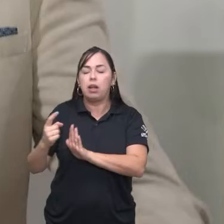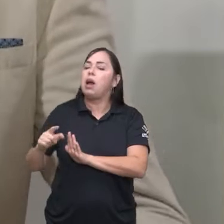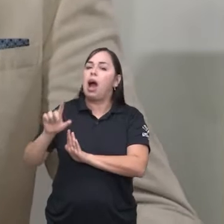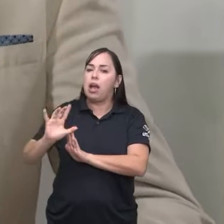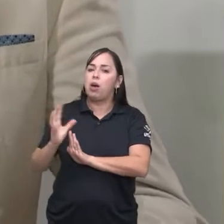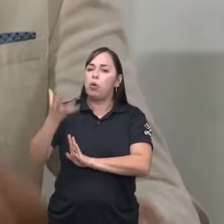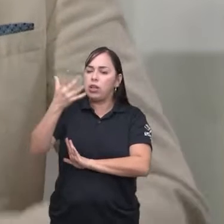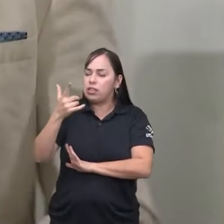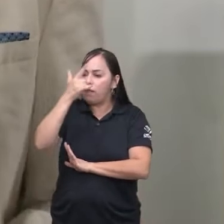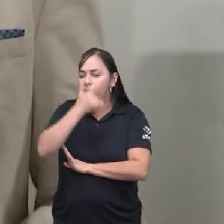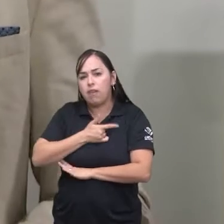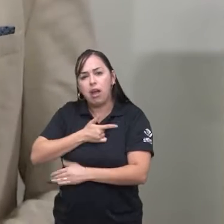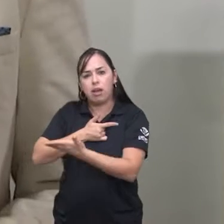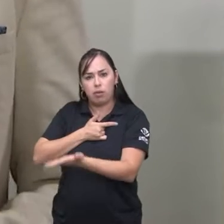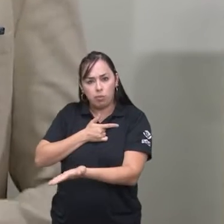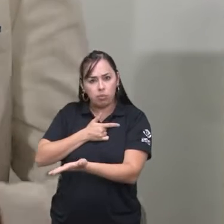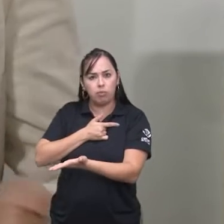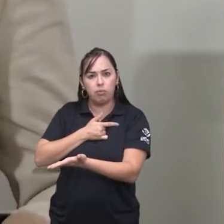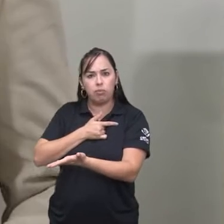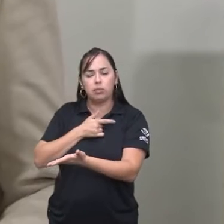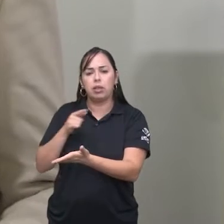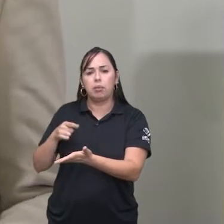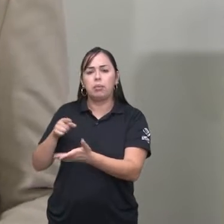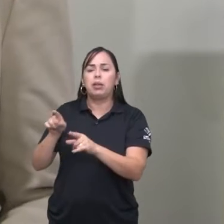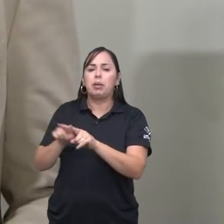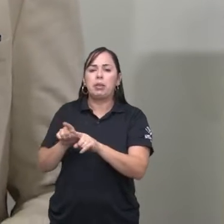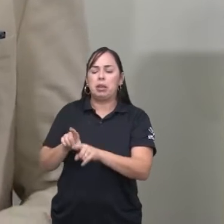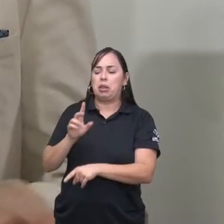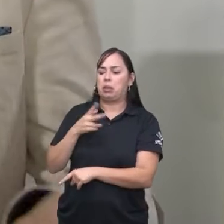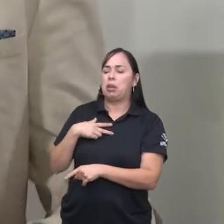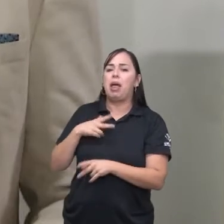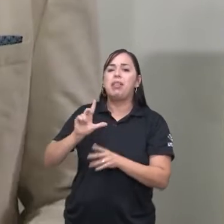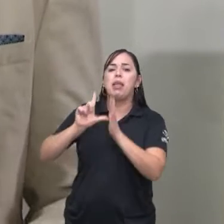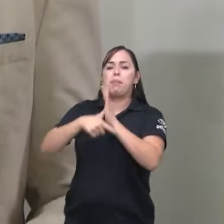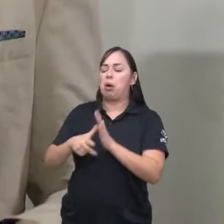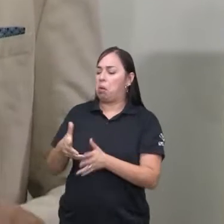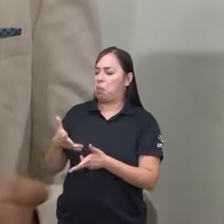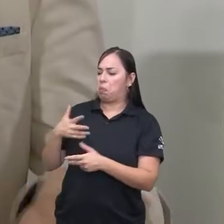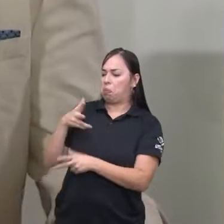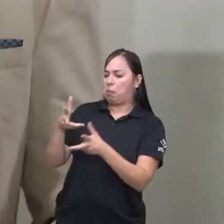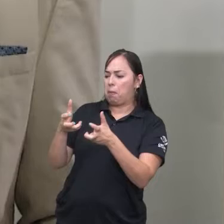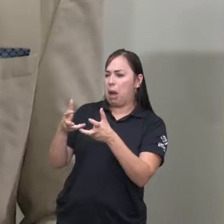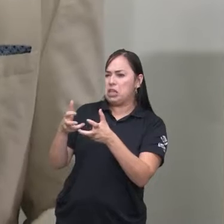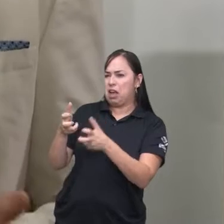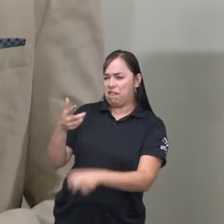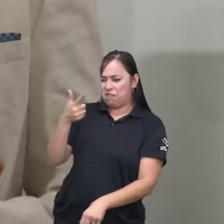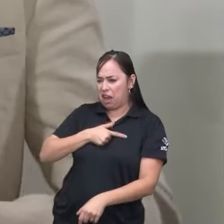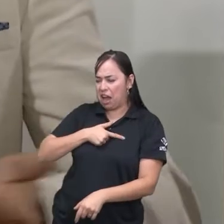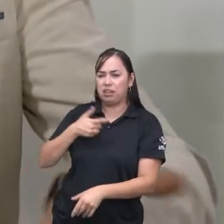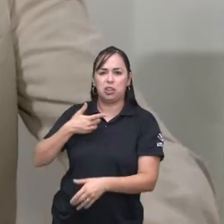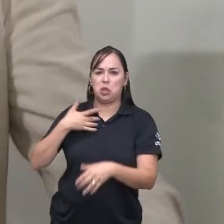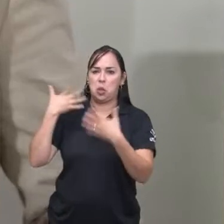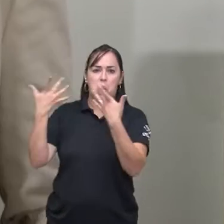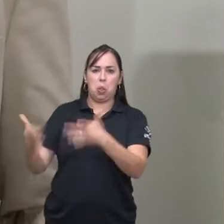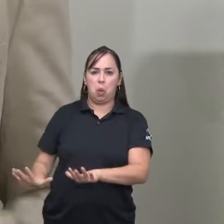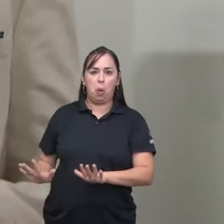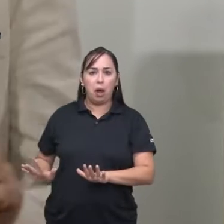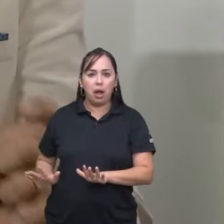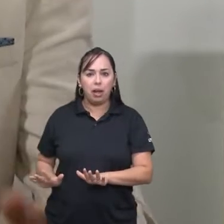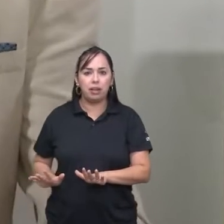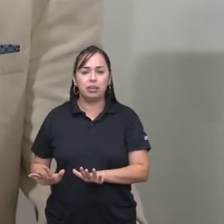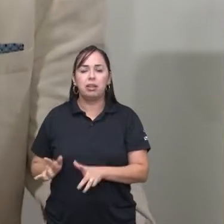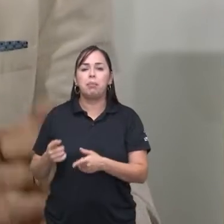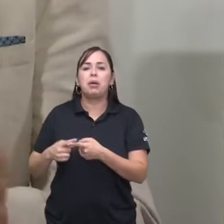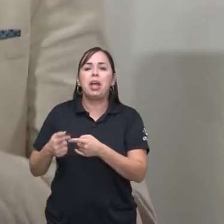cicatriz, que pode deixar o animal feio e com isso uma grande chance do proprietário começar a não gostar mais do animal,